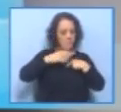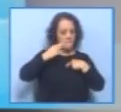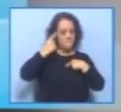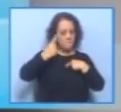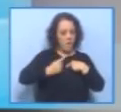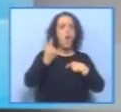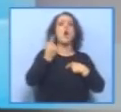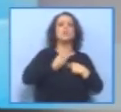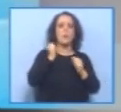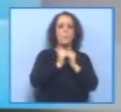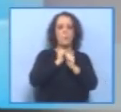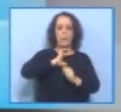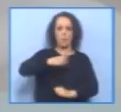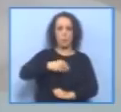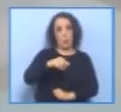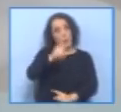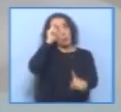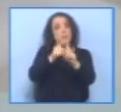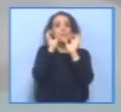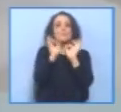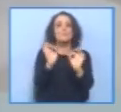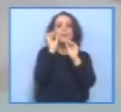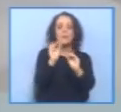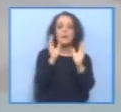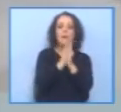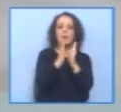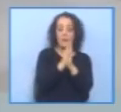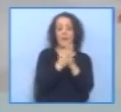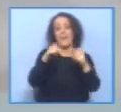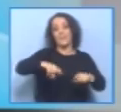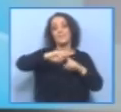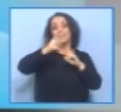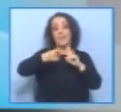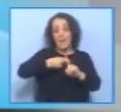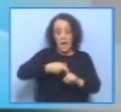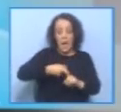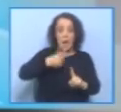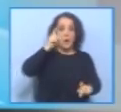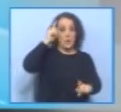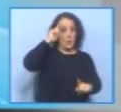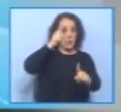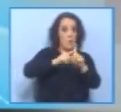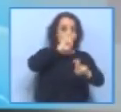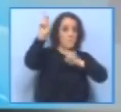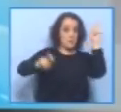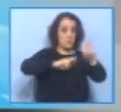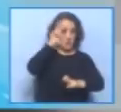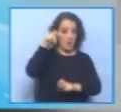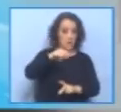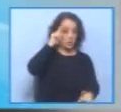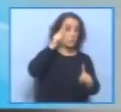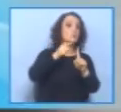objetivo essencial da catequese. Então, como estamos no ano missionário e o objetivo da catequese,